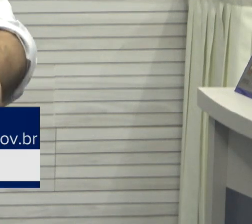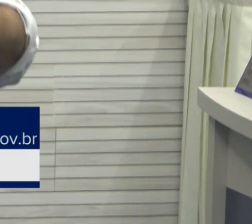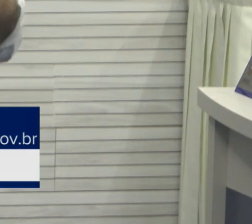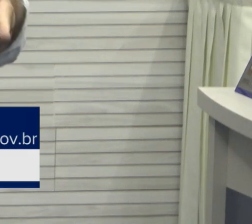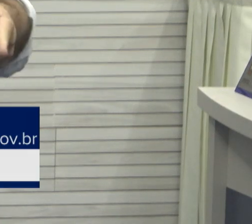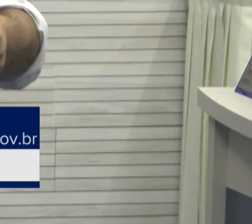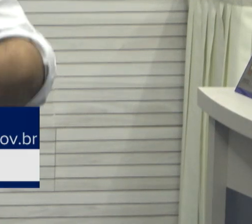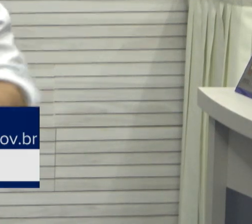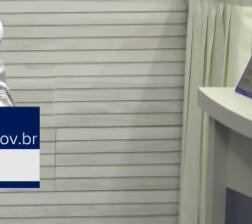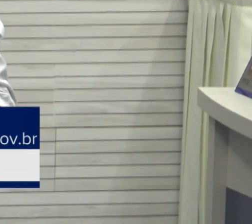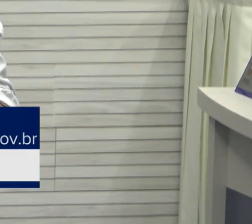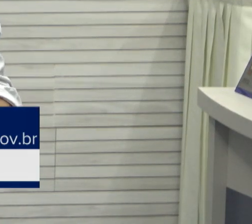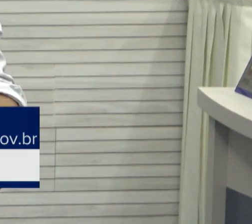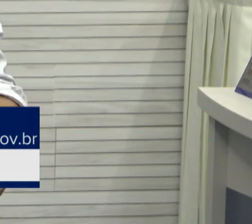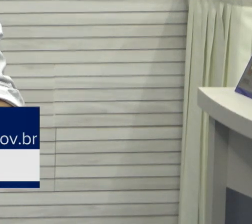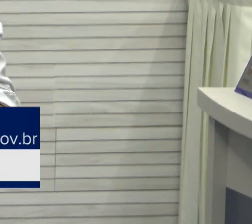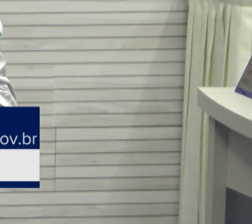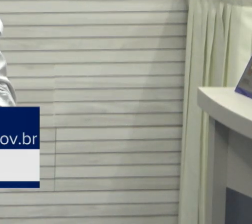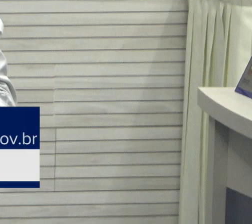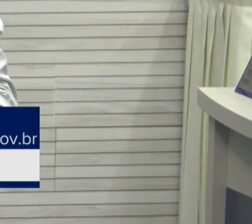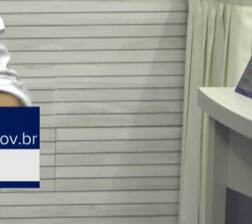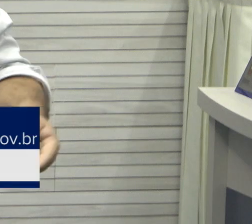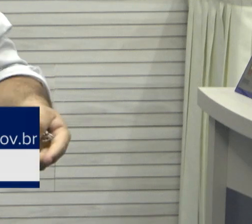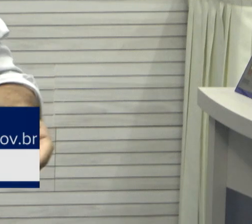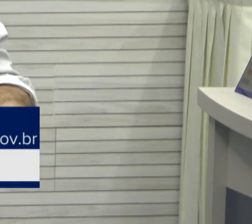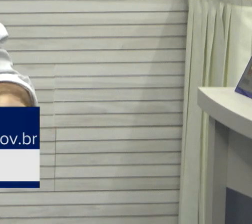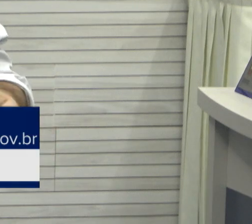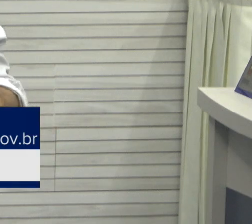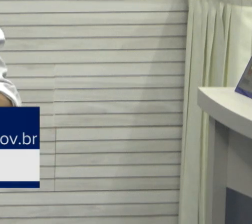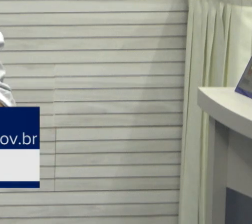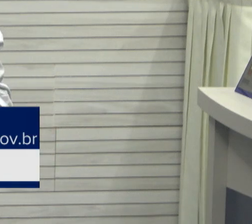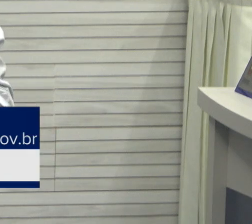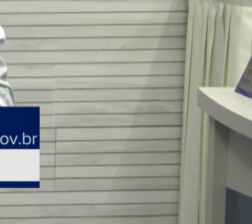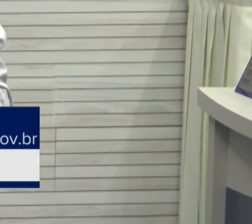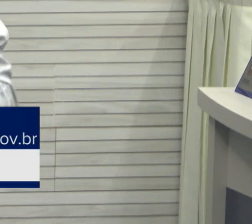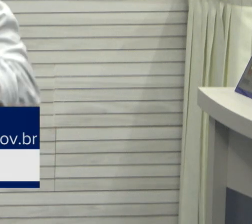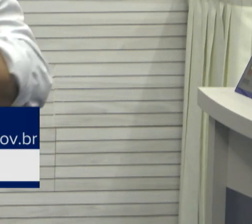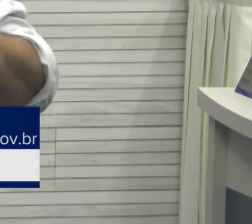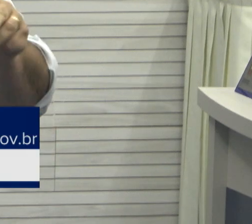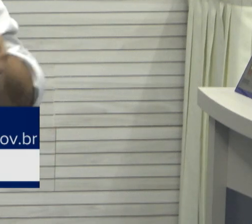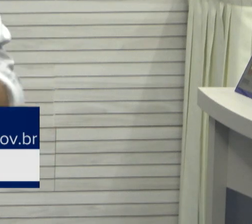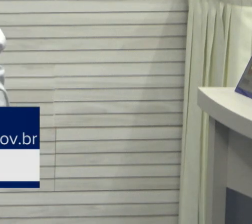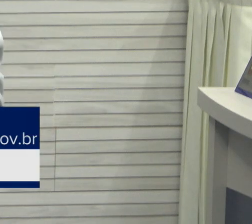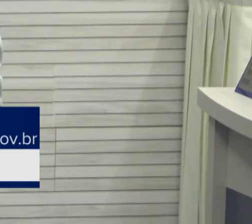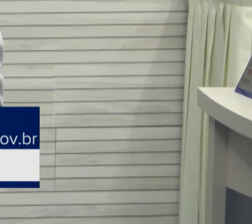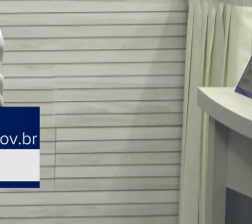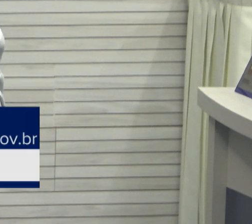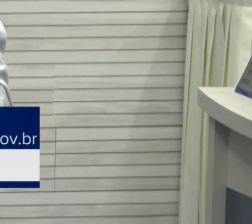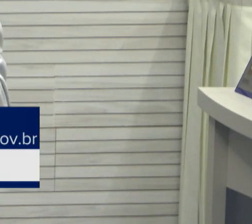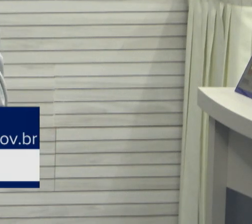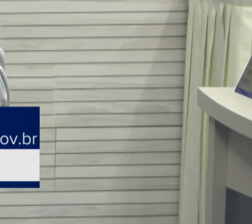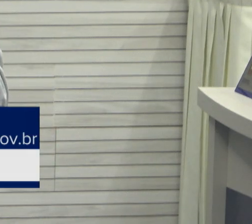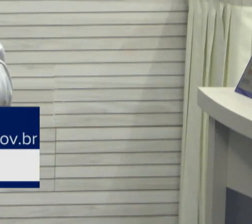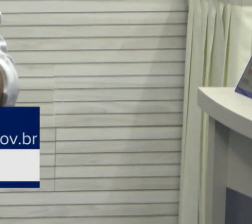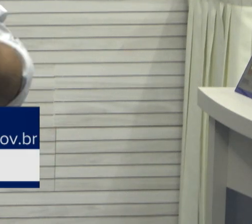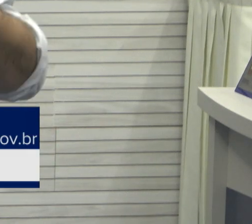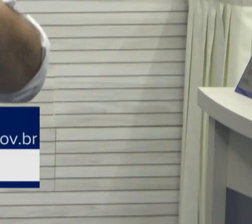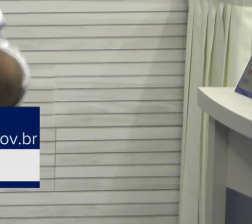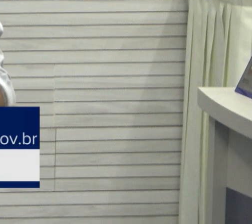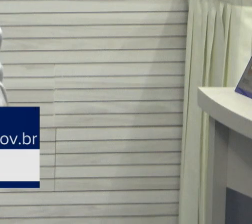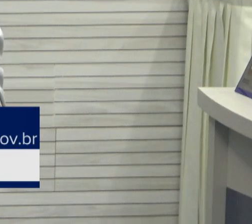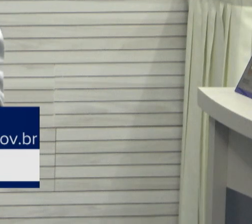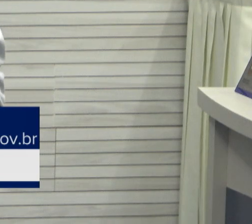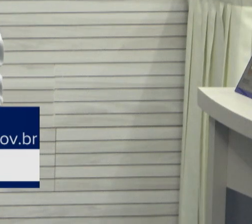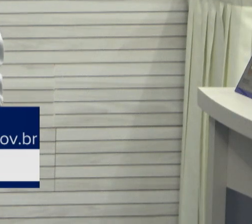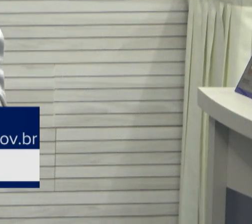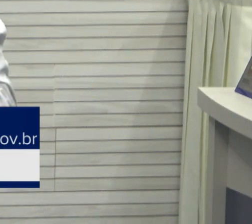Aqueles estagiários, o servidor, eu ganhava R$2.000 e ganhava 374 de ticket. Tirava férias, não tem mais o ticket. Então, e o pior,